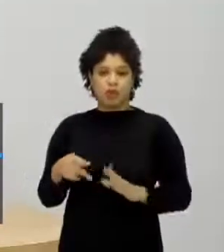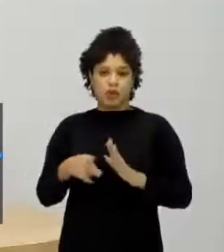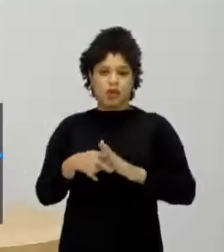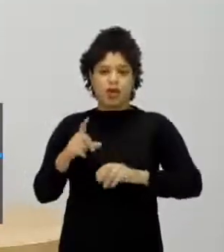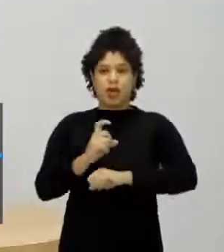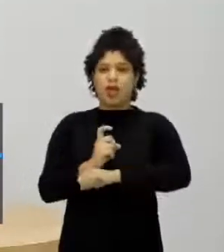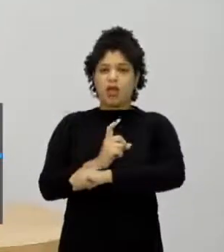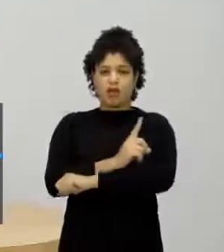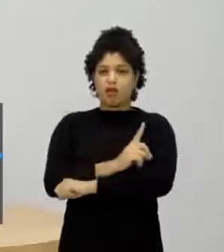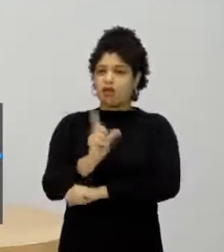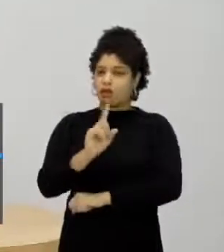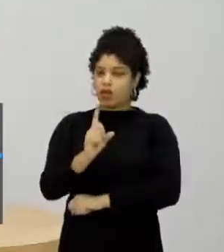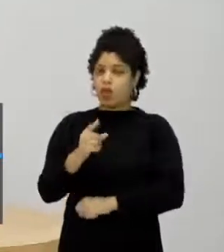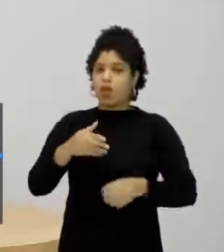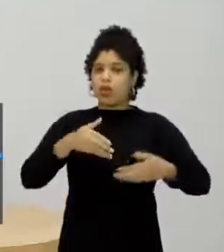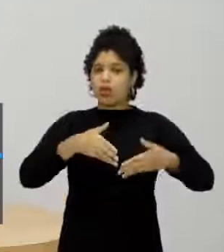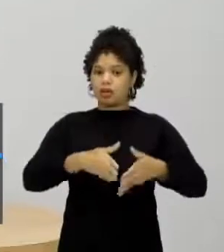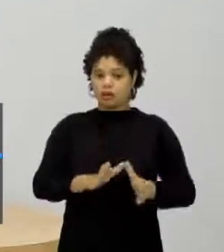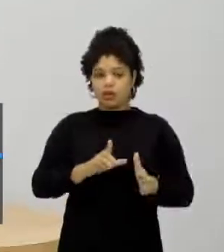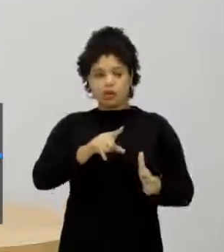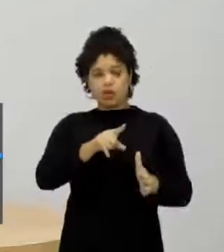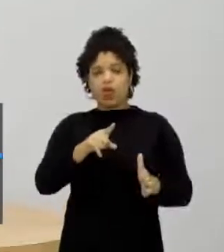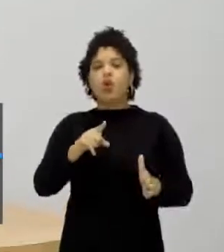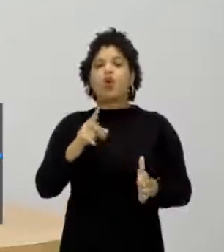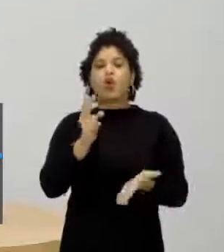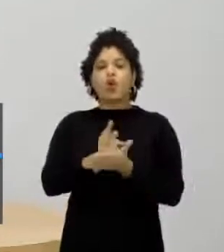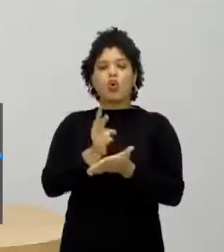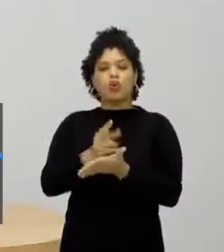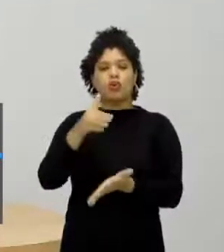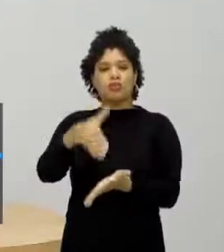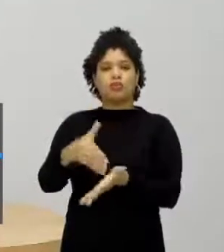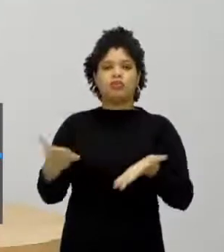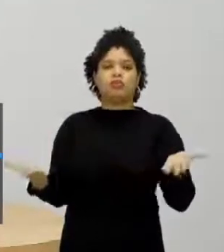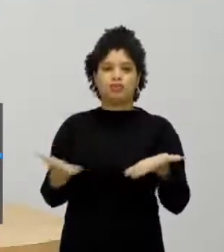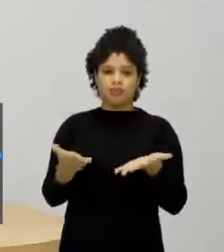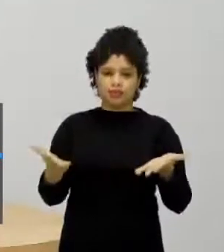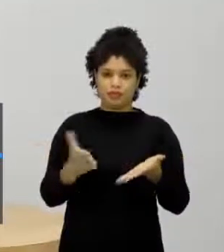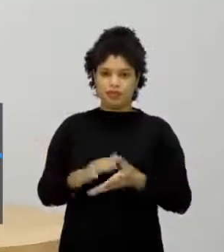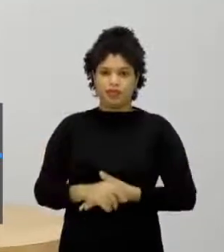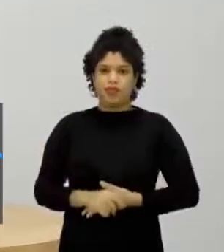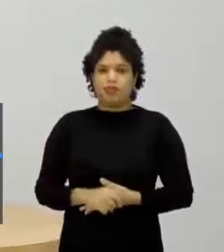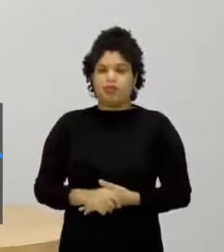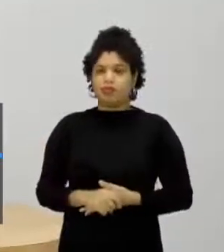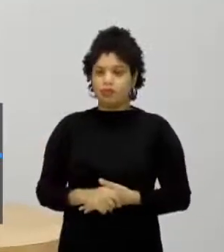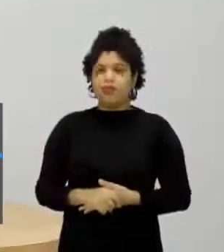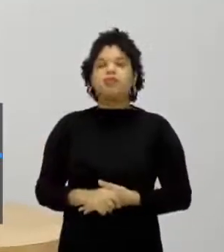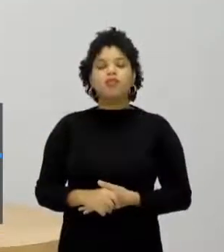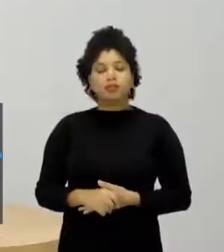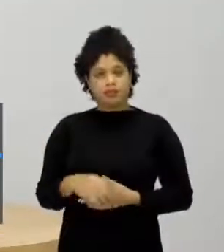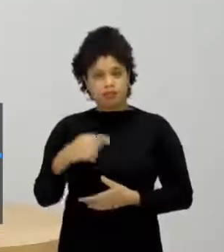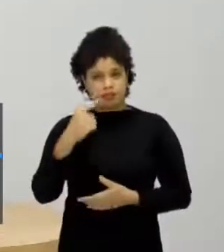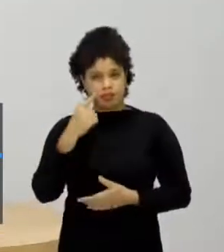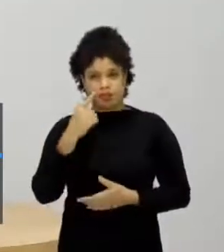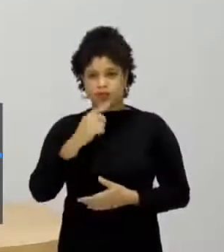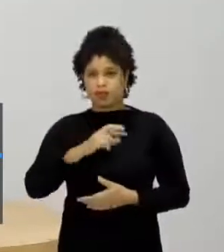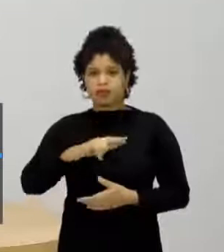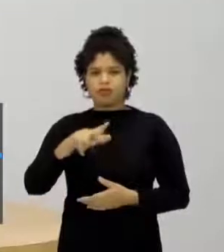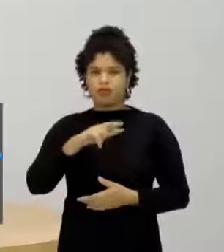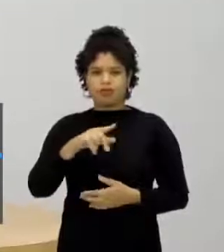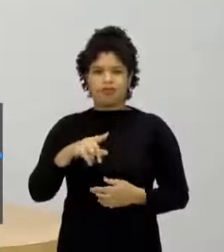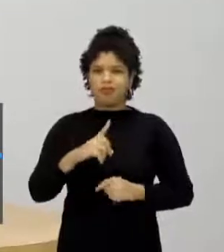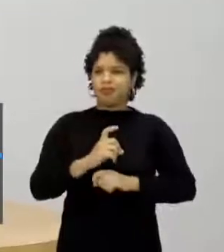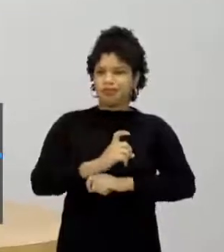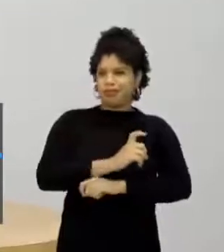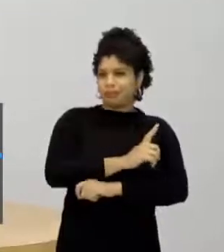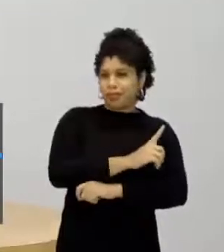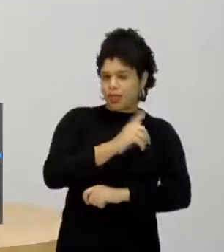como elas nasceram, elas continuam até hoje. Então, que não existe processo de evolução,